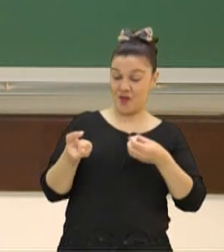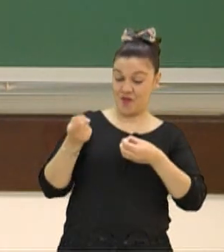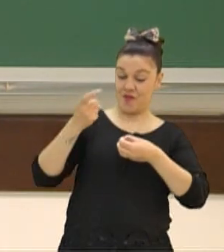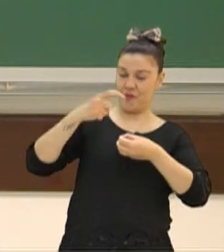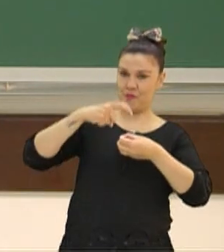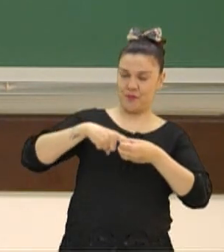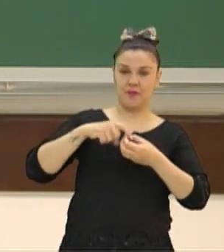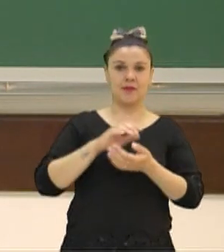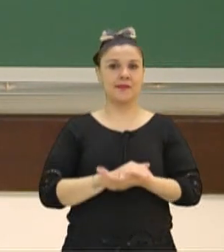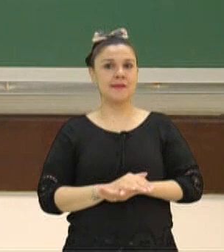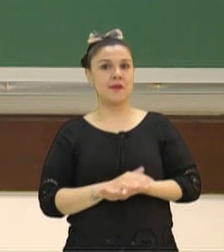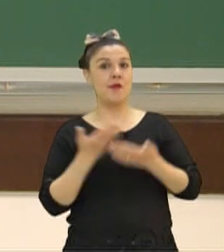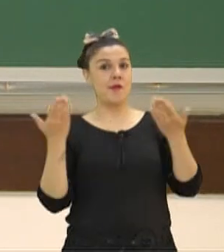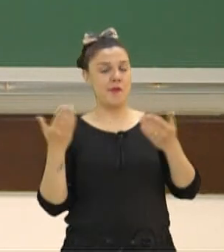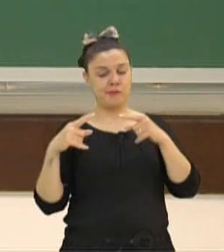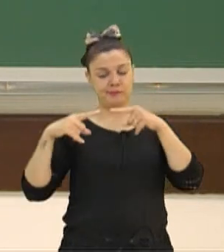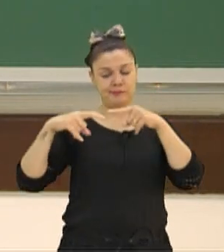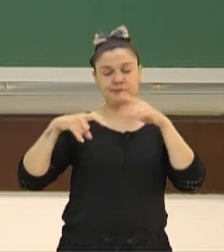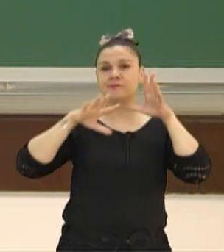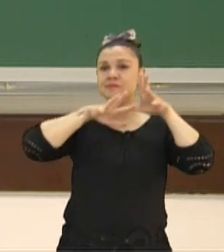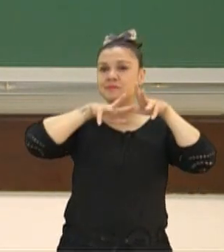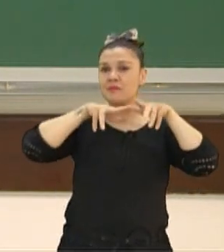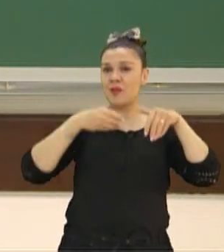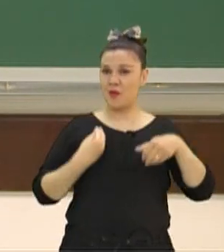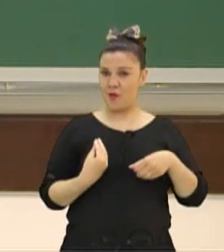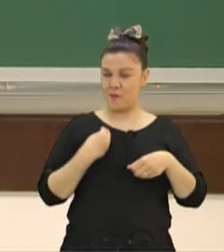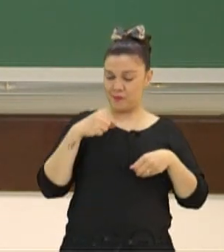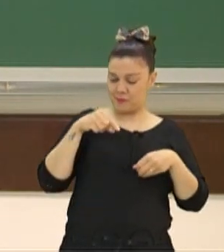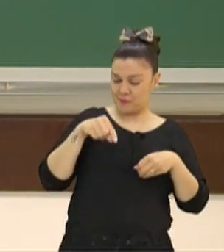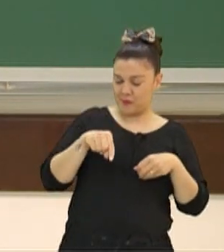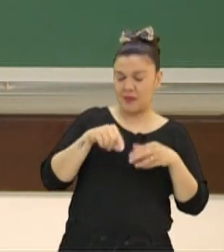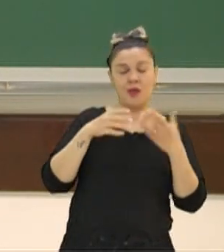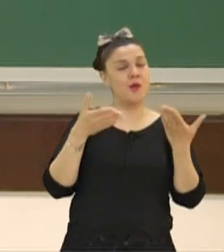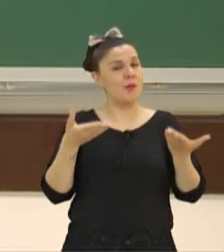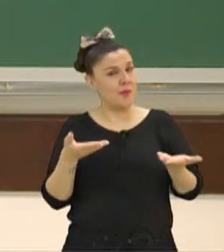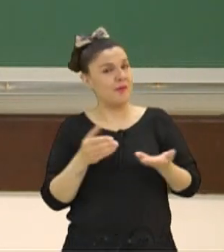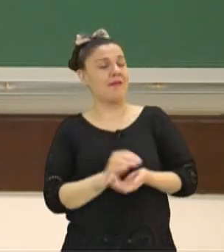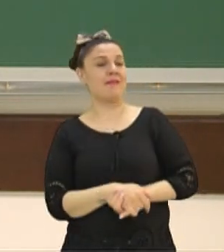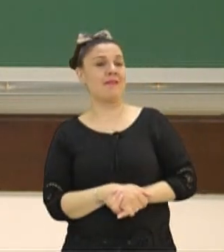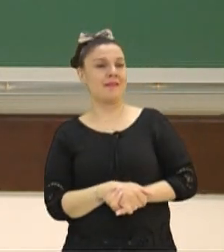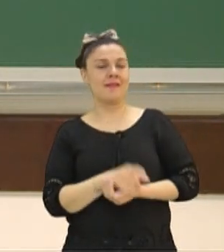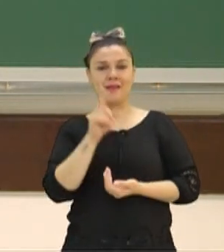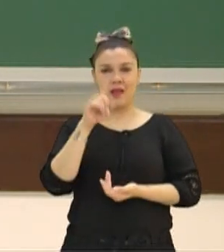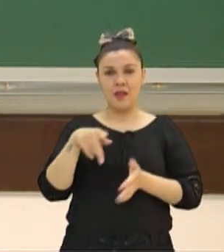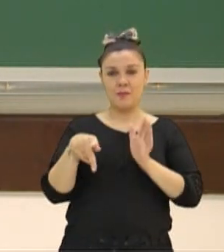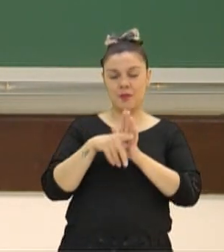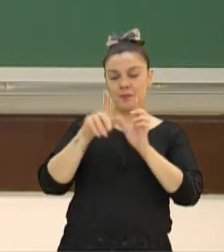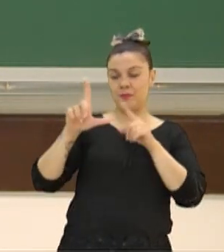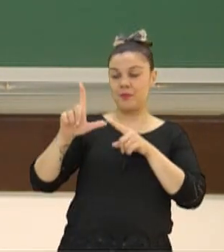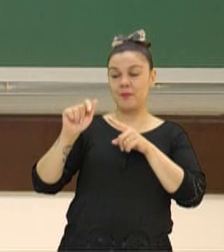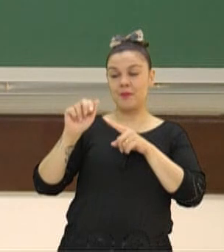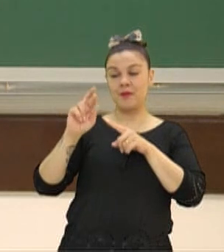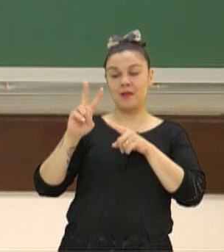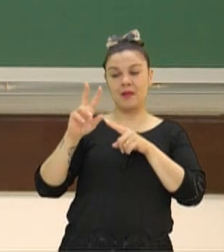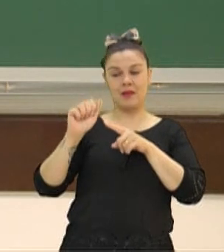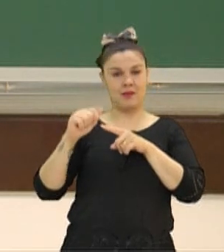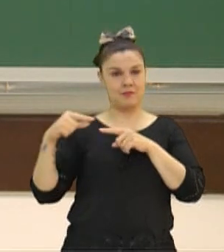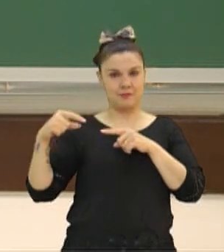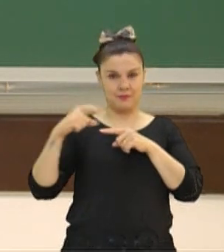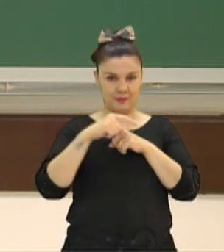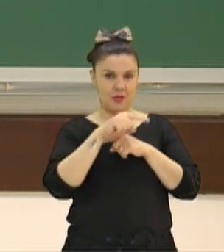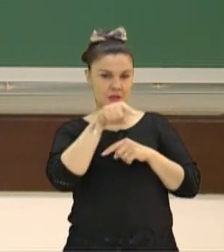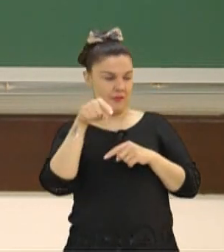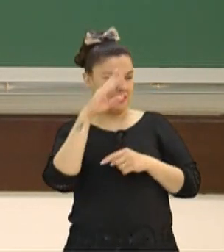Voltamos, galera. E o animalzinho, o ser vivo que está ali na imagem para você observar, eram as larvinhas. Talvez você